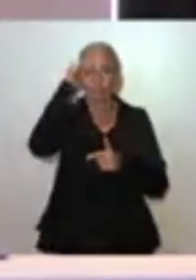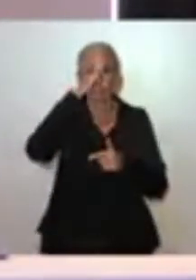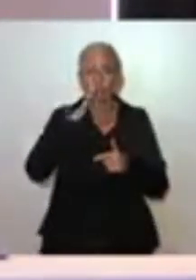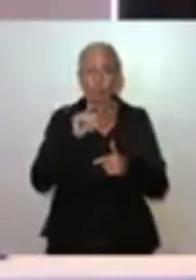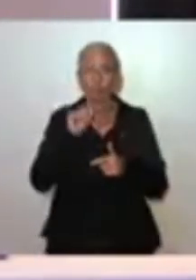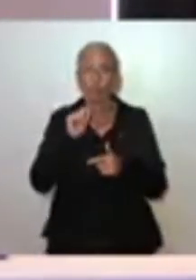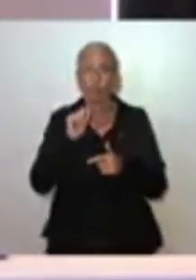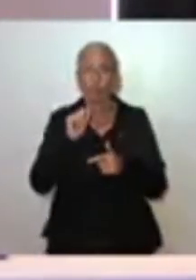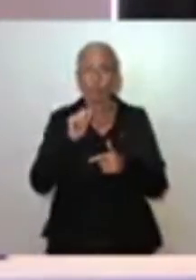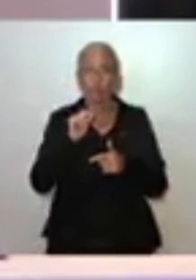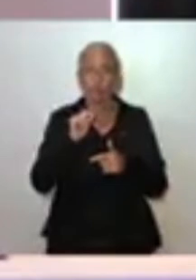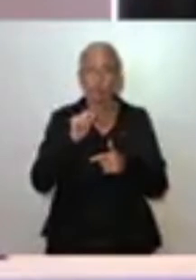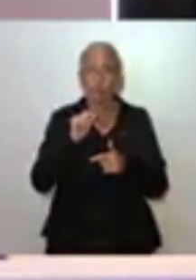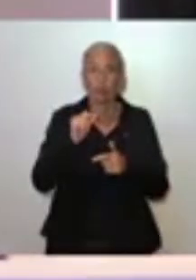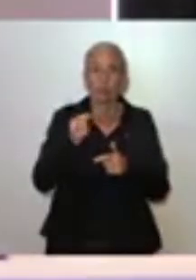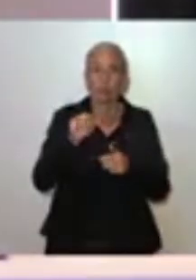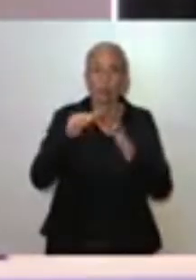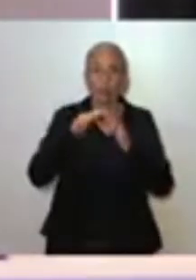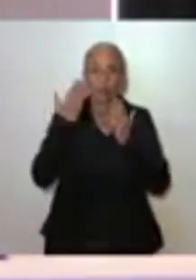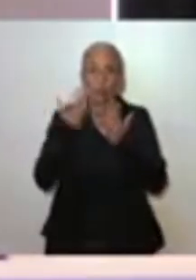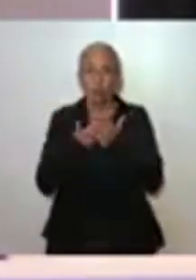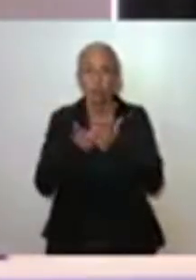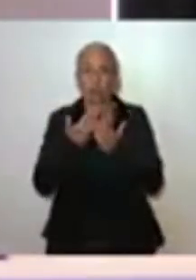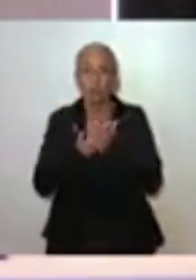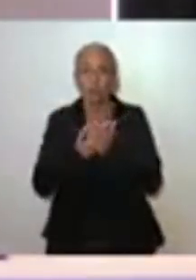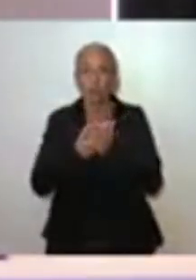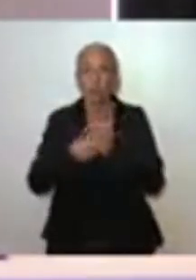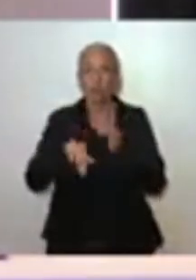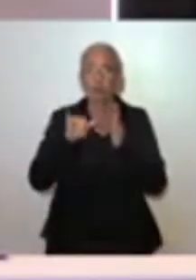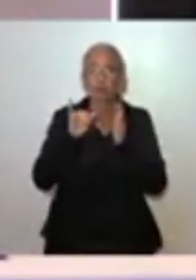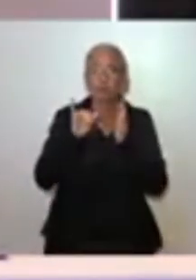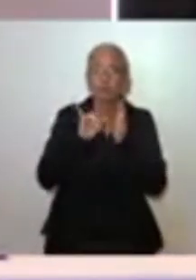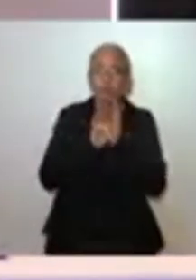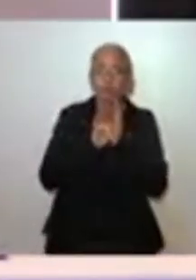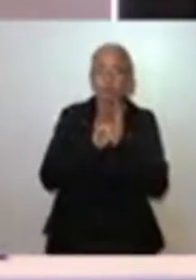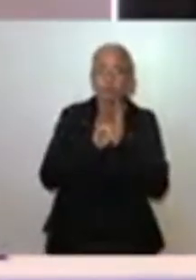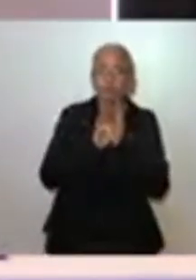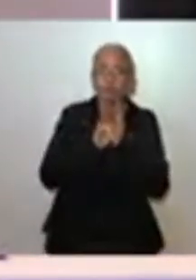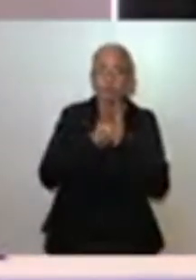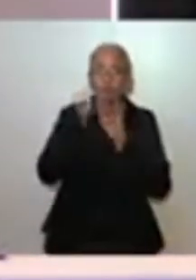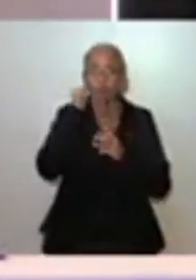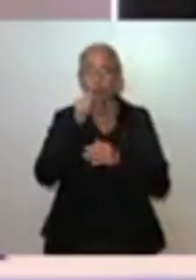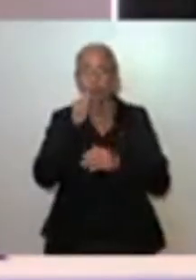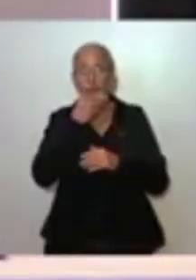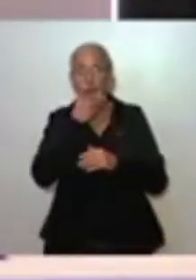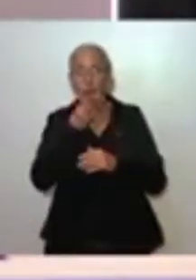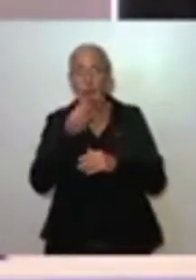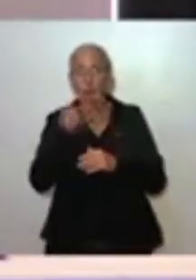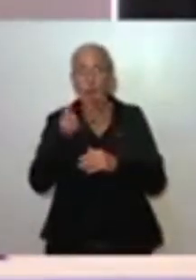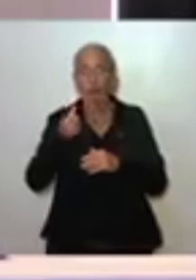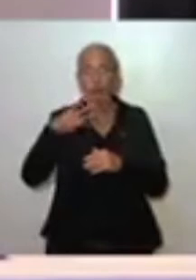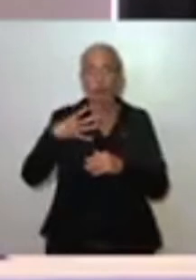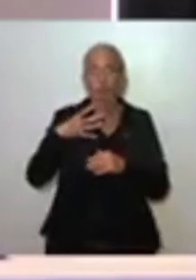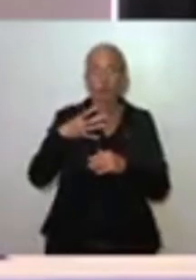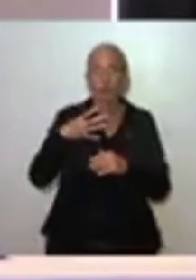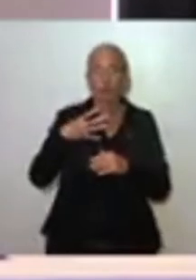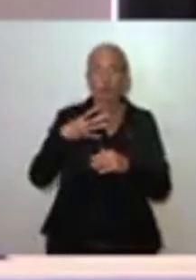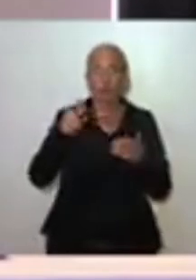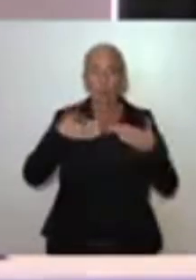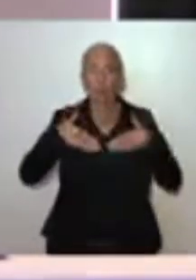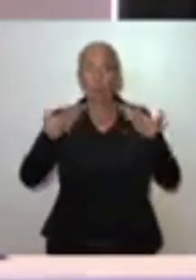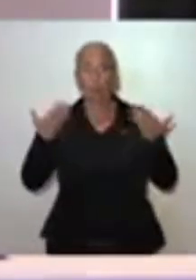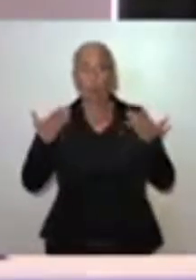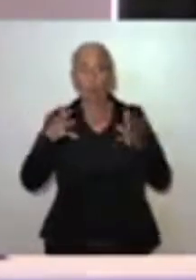é escola sem partido identidade de gênero ou saber se 64 foi igual para mim foi Golpe tá assustado com